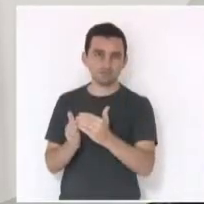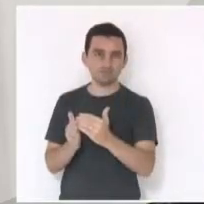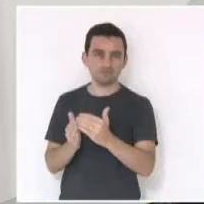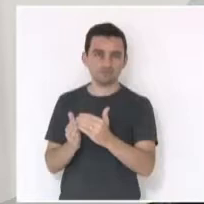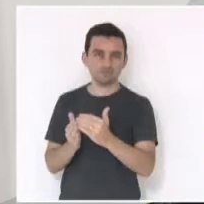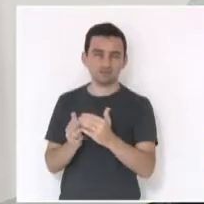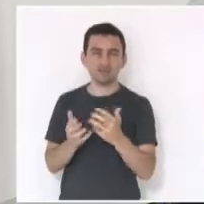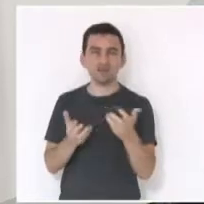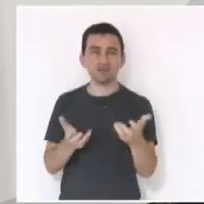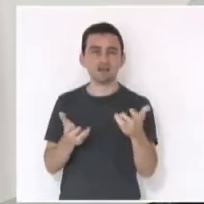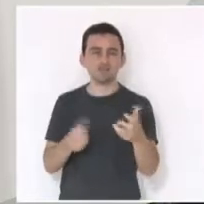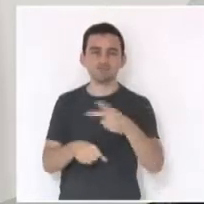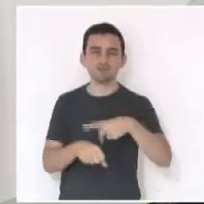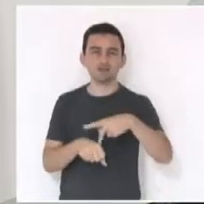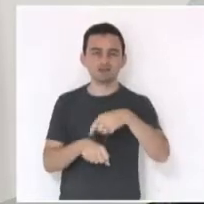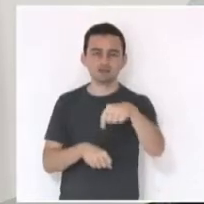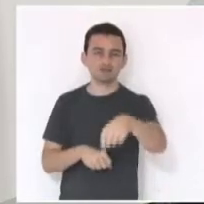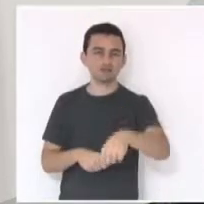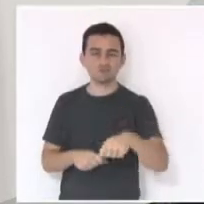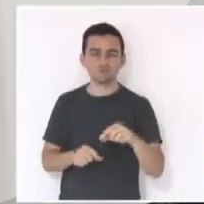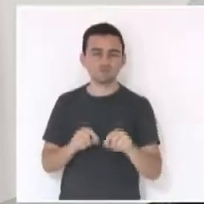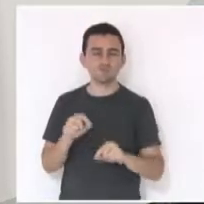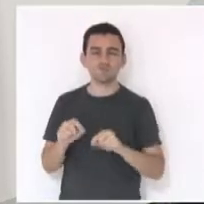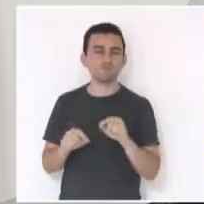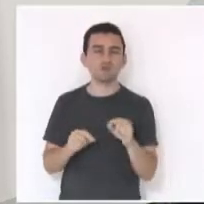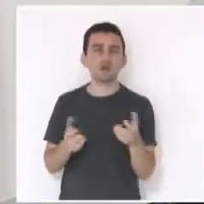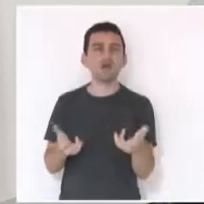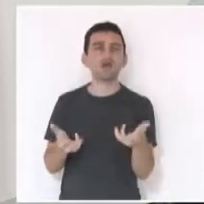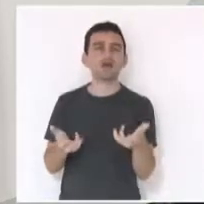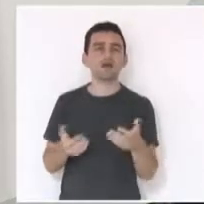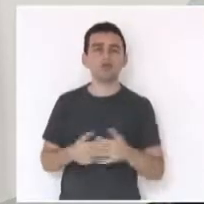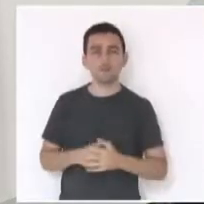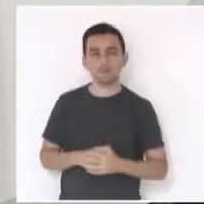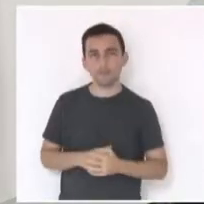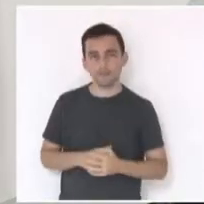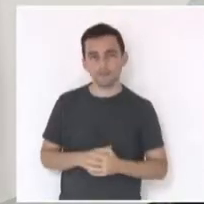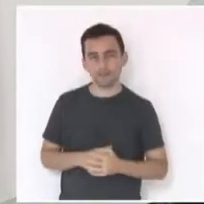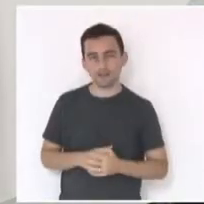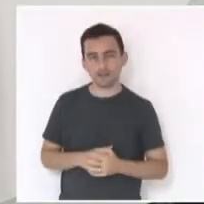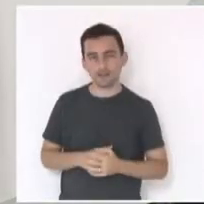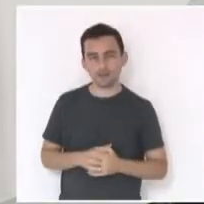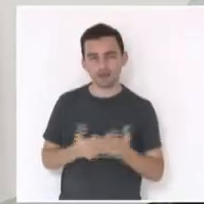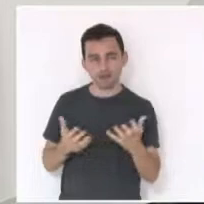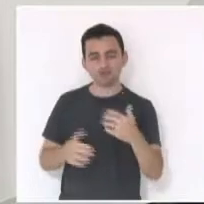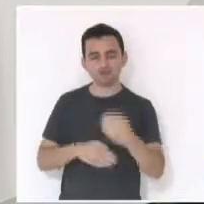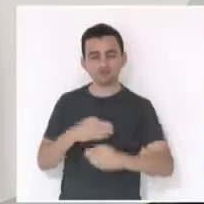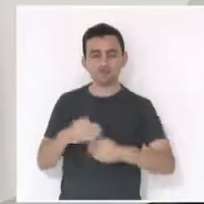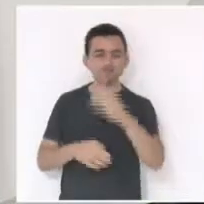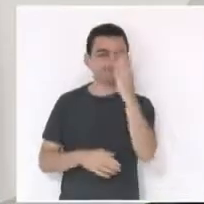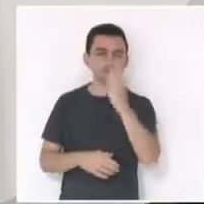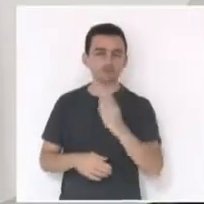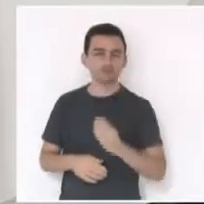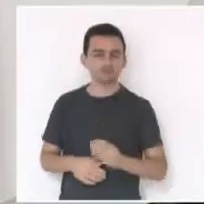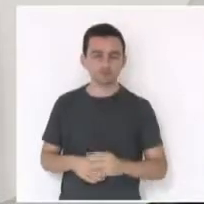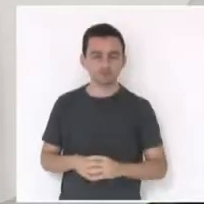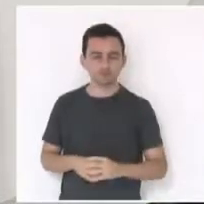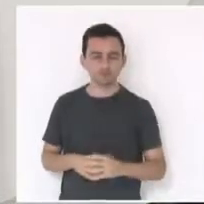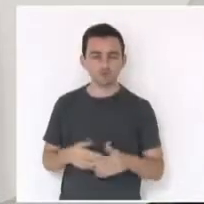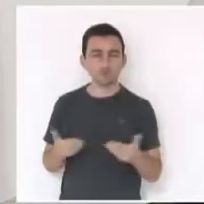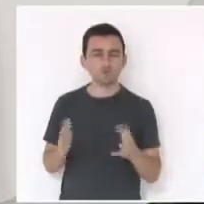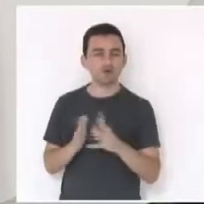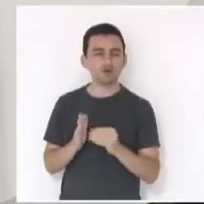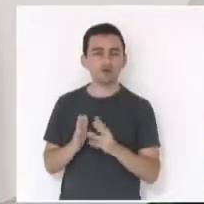em que país que nós queremos em que país que nós buscamos a construir que modelo de